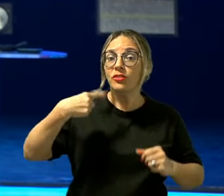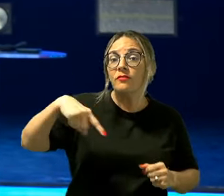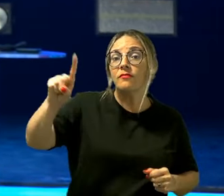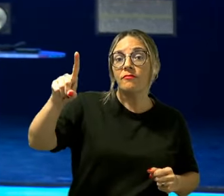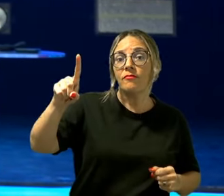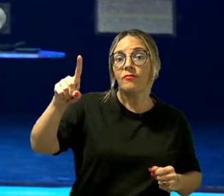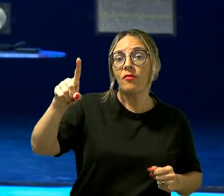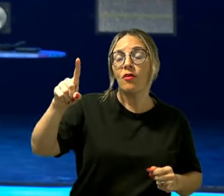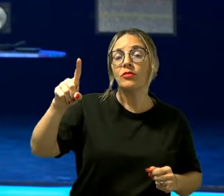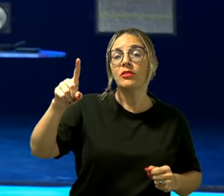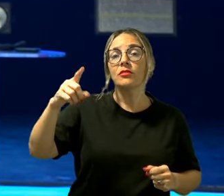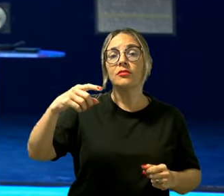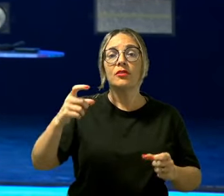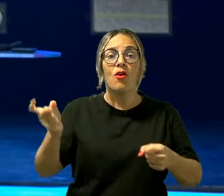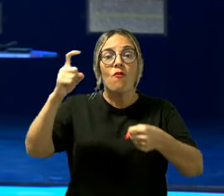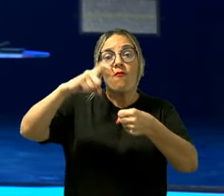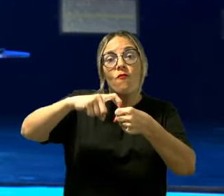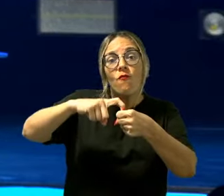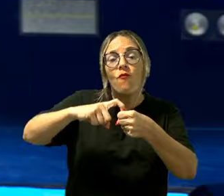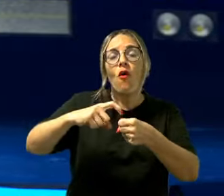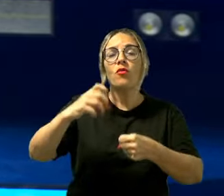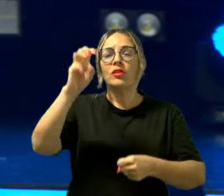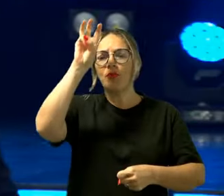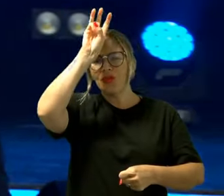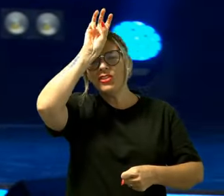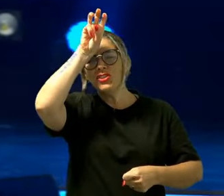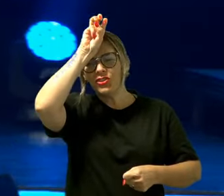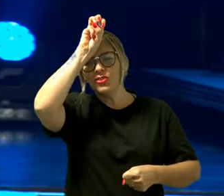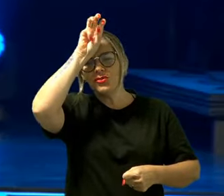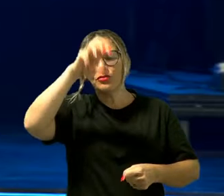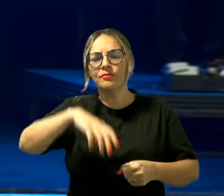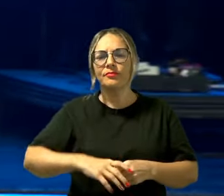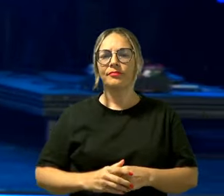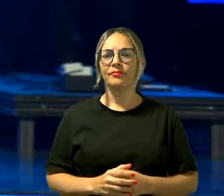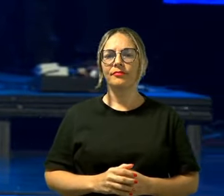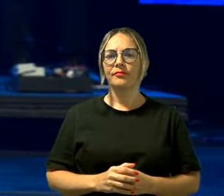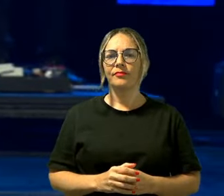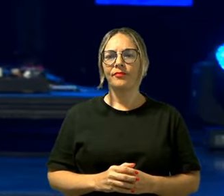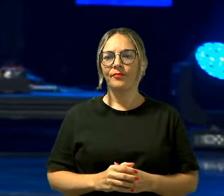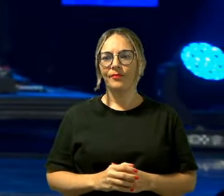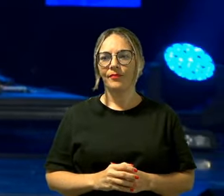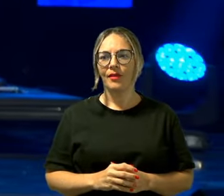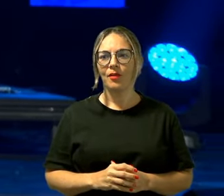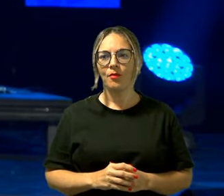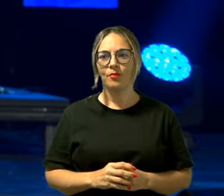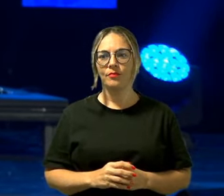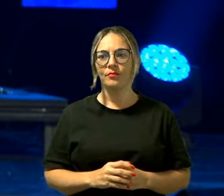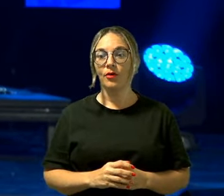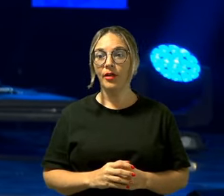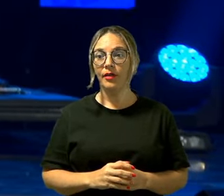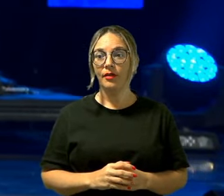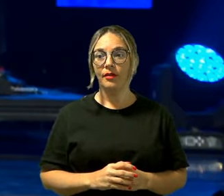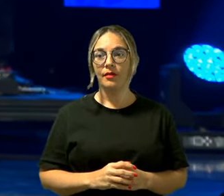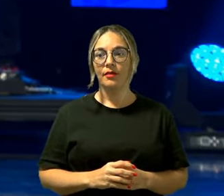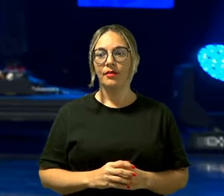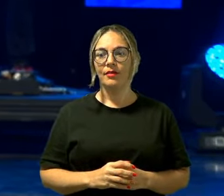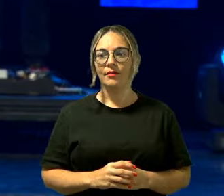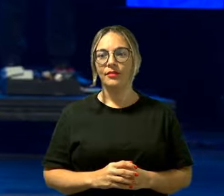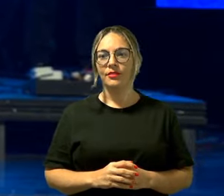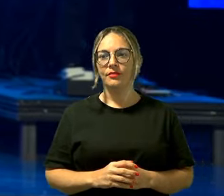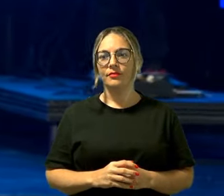vai falar com o faraó, né, sobre a questão de libertar o povo. E aí vem as pragas e tudo mais, mas